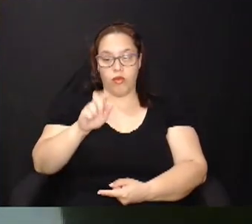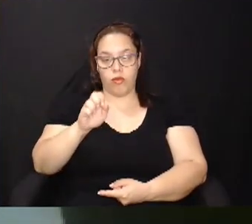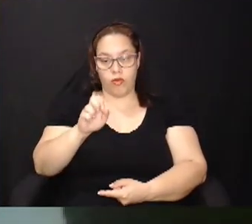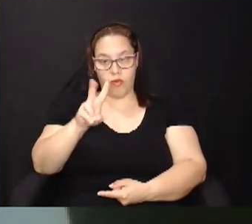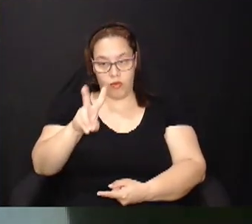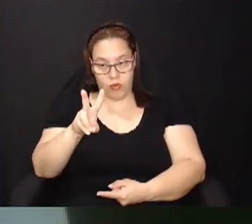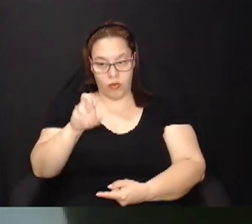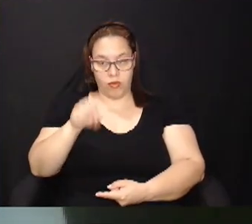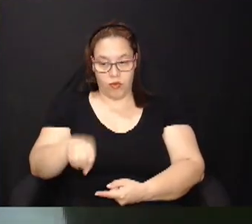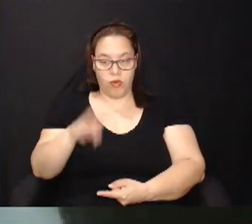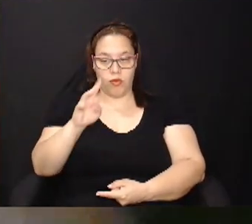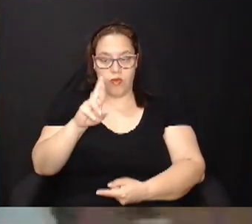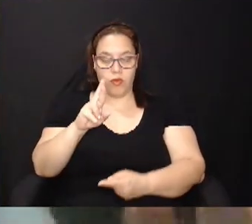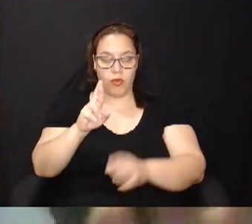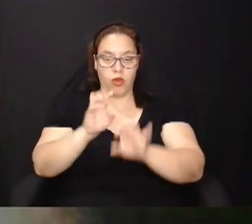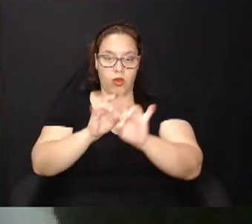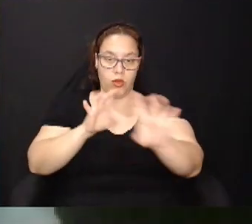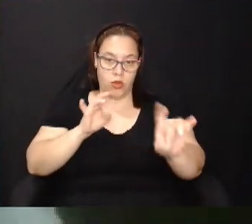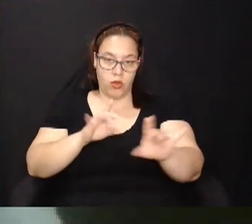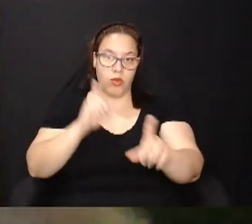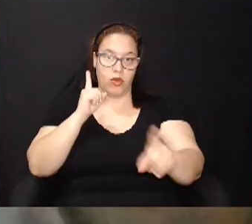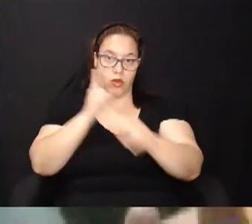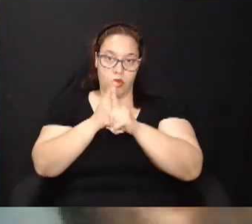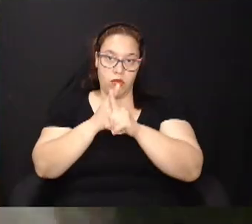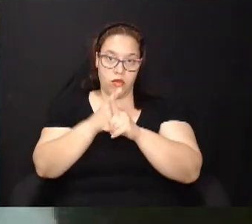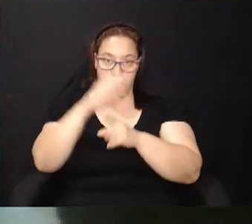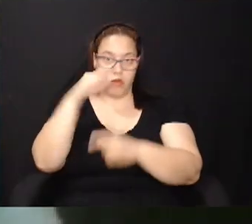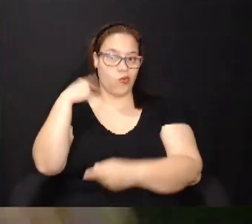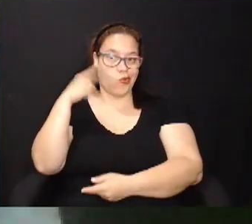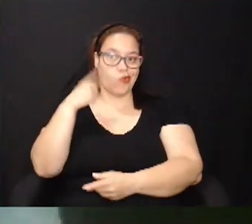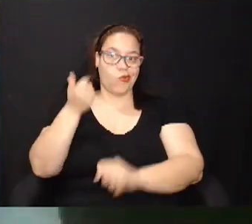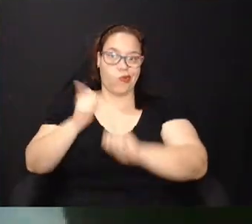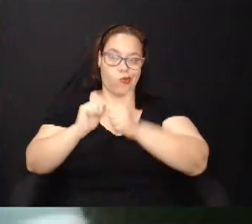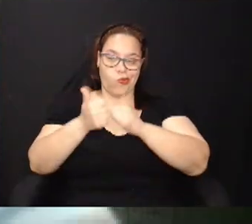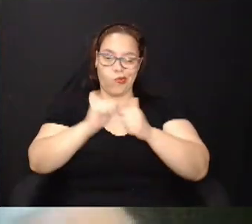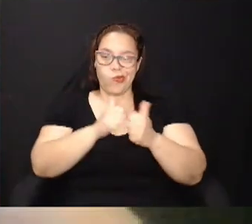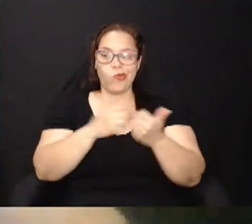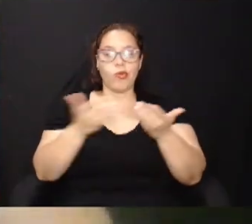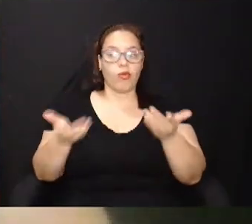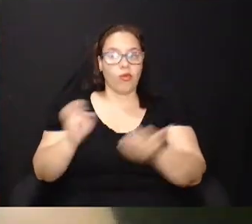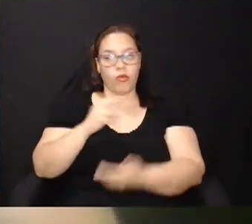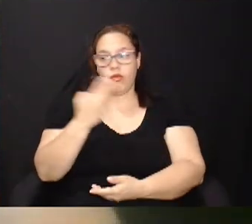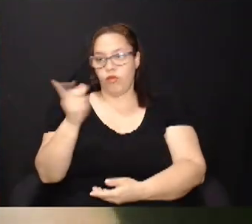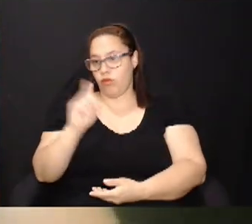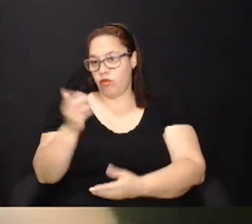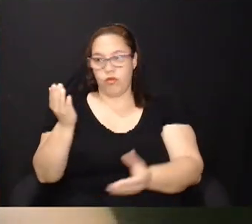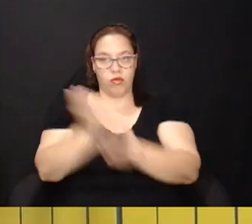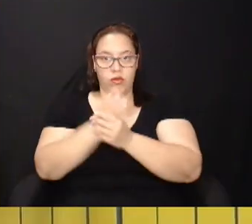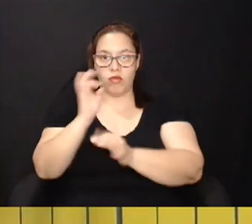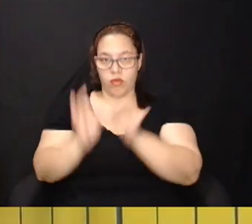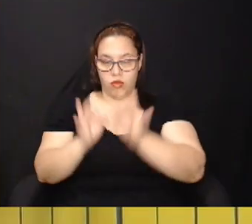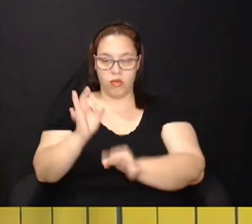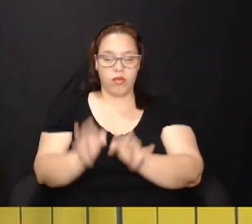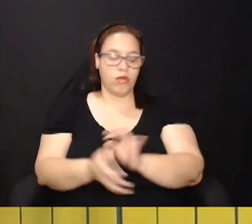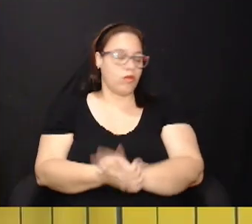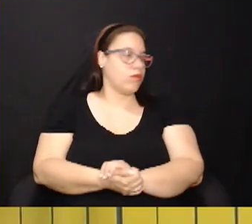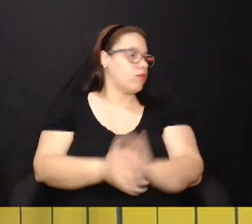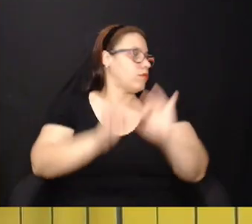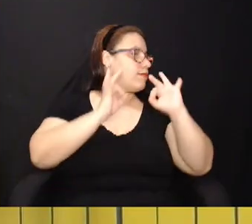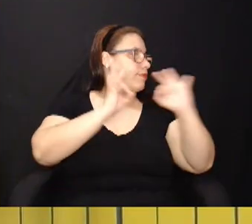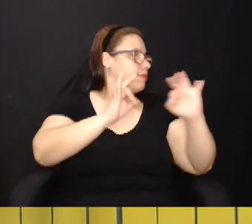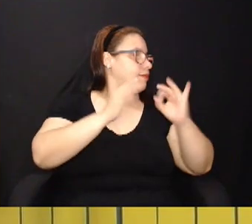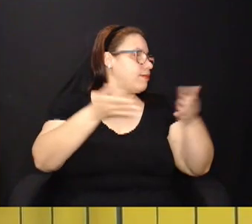então já encontrar o seu advogado de confiança e aí analisar, né, se seria o caso ou não de uma ação no judiciário. Excelente. Agora, em caso